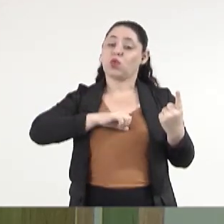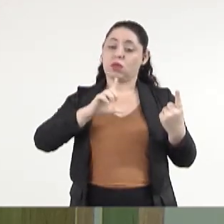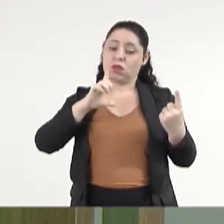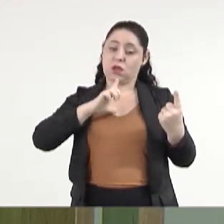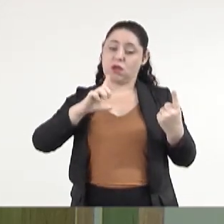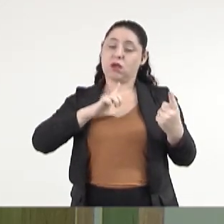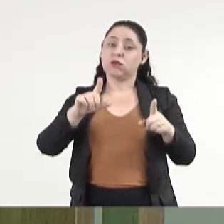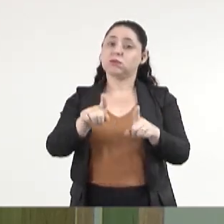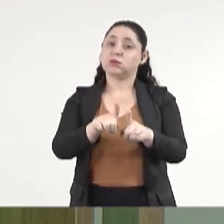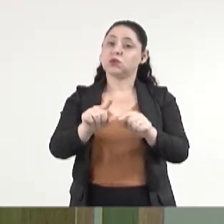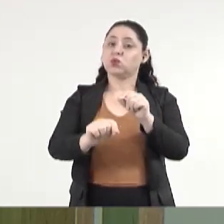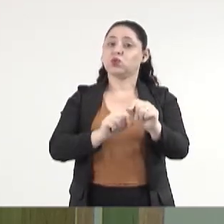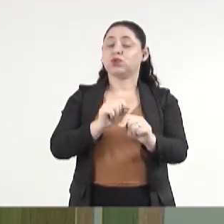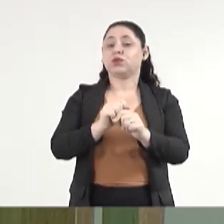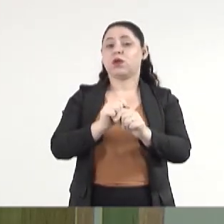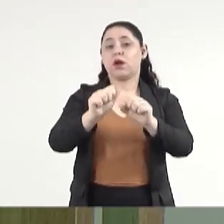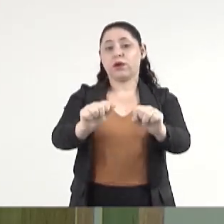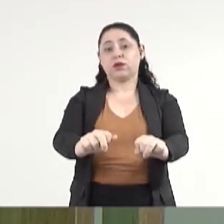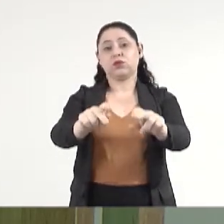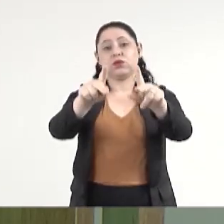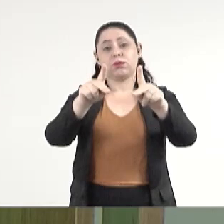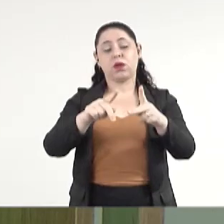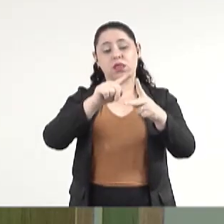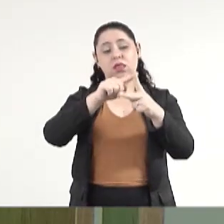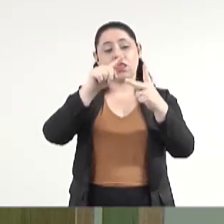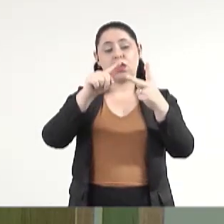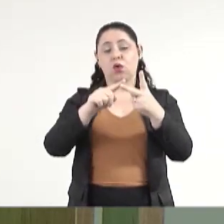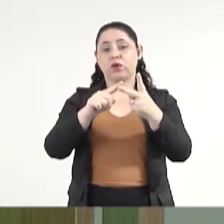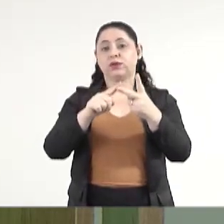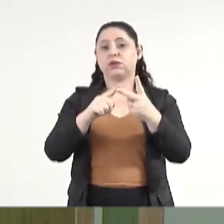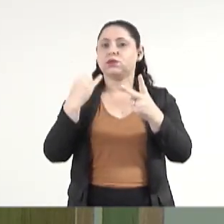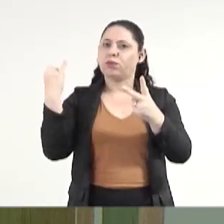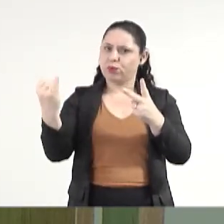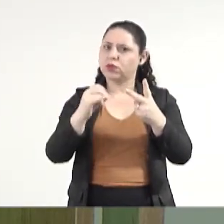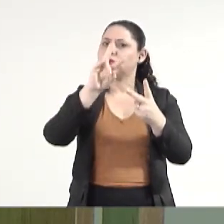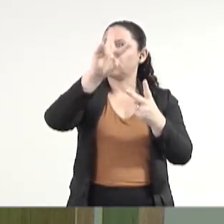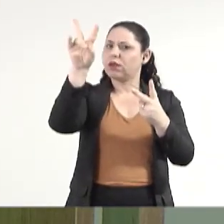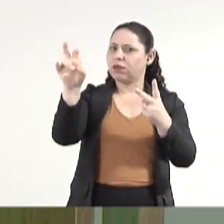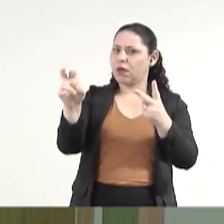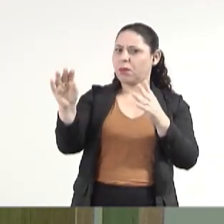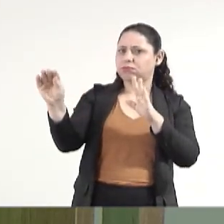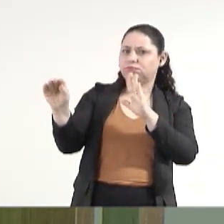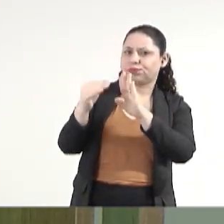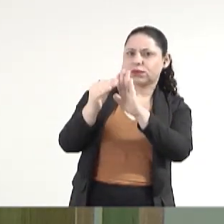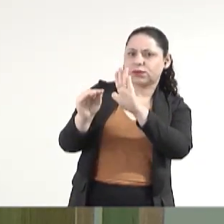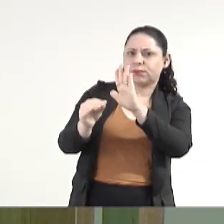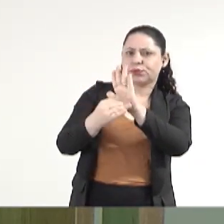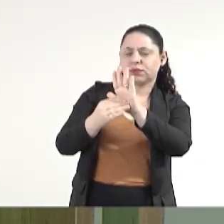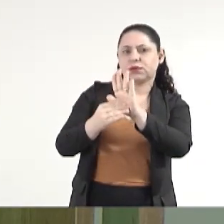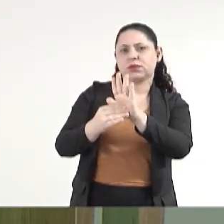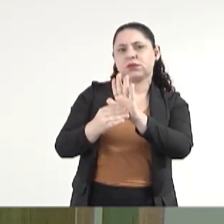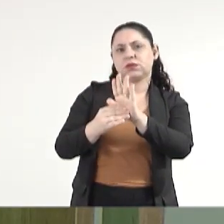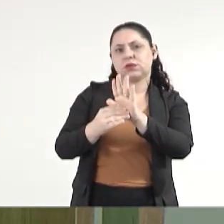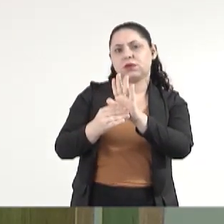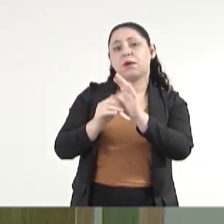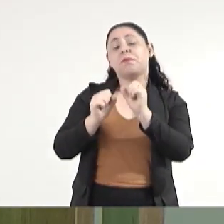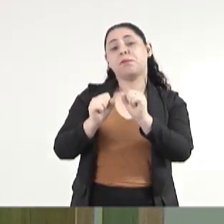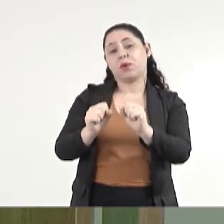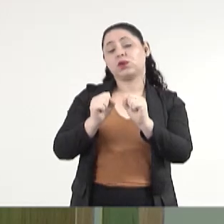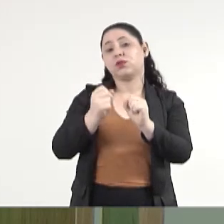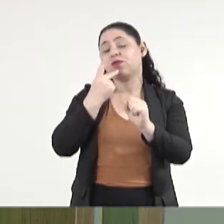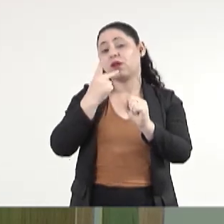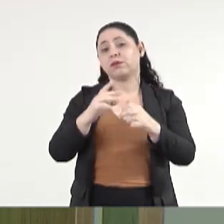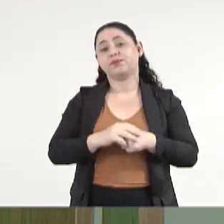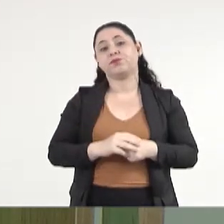nós também tivemos na audiência pública 2 encaminhamentos importantes que eu acho que a gente